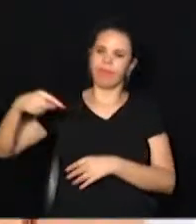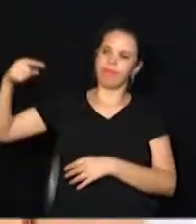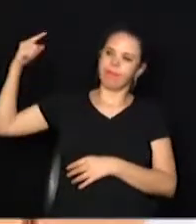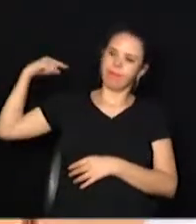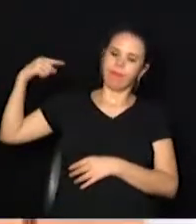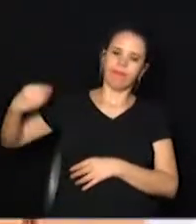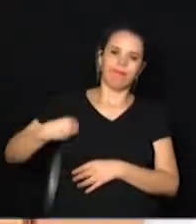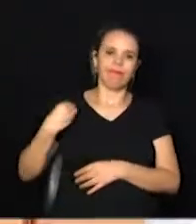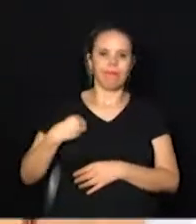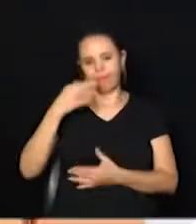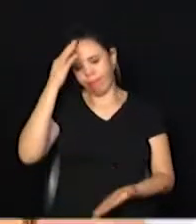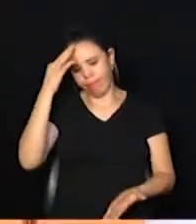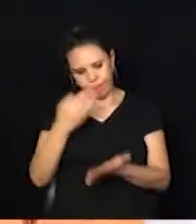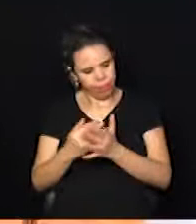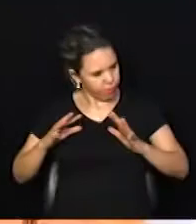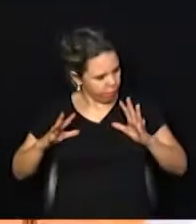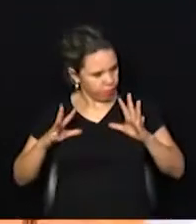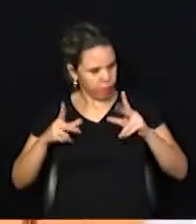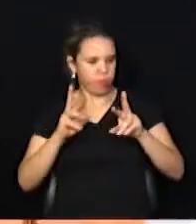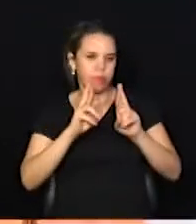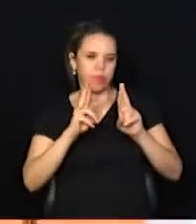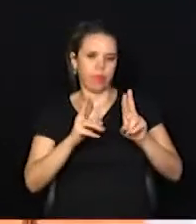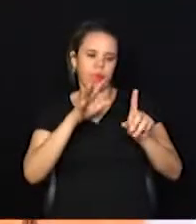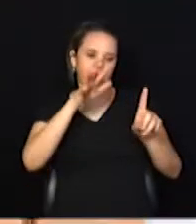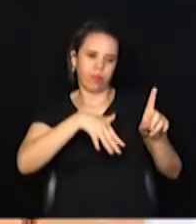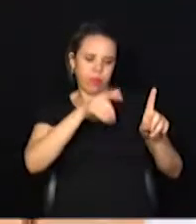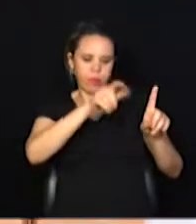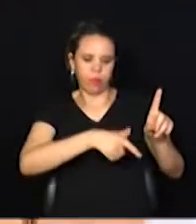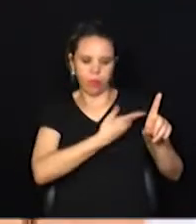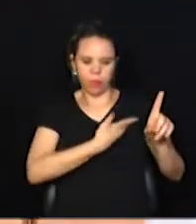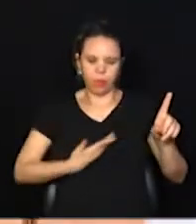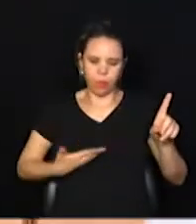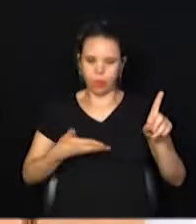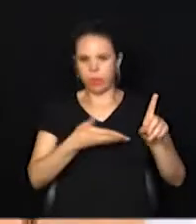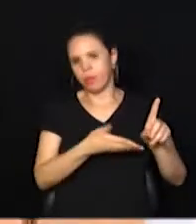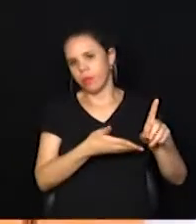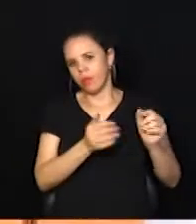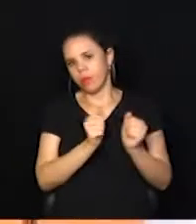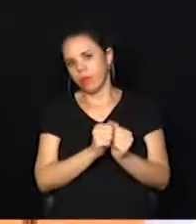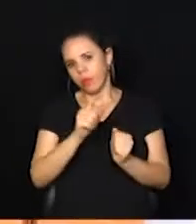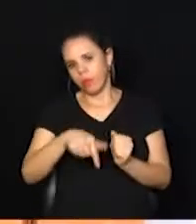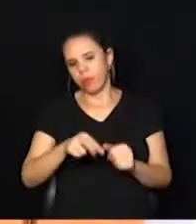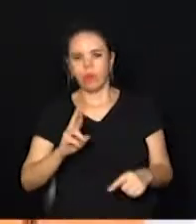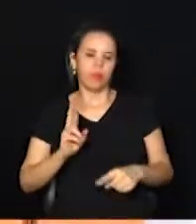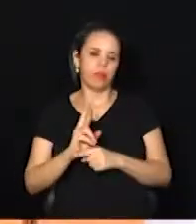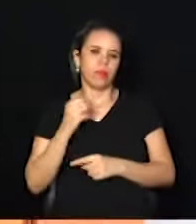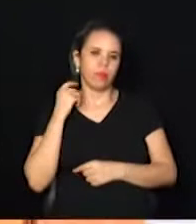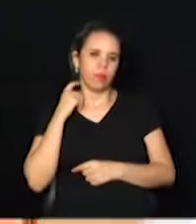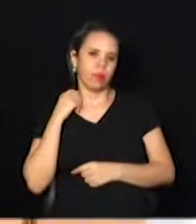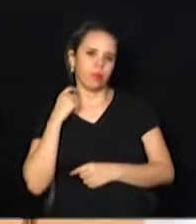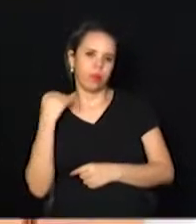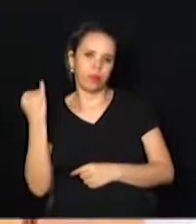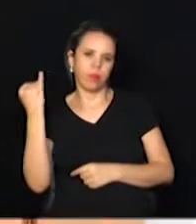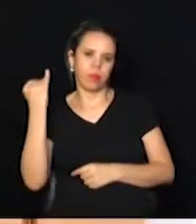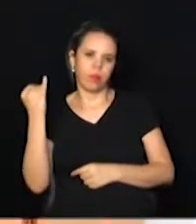estava depositando todas as esperanças naquele governo com essa representação tão importante